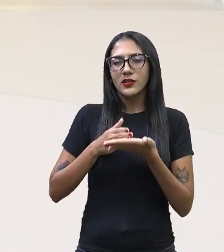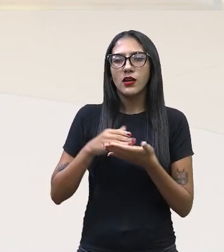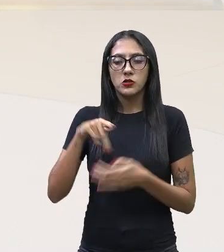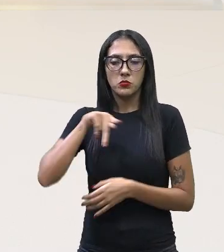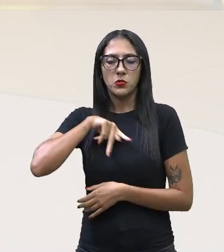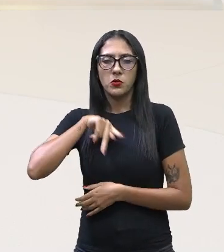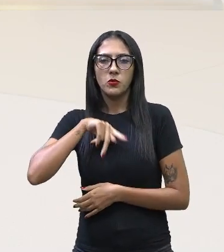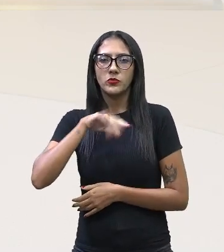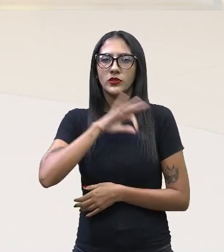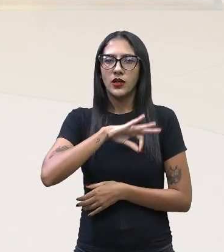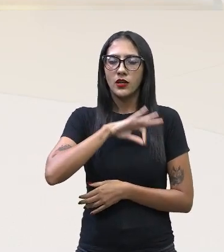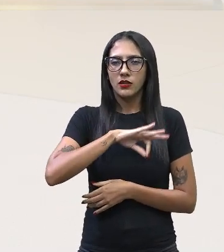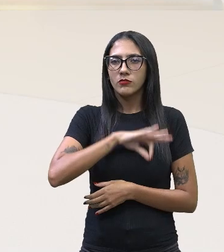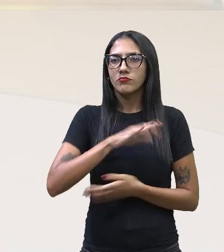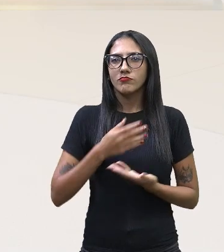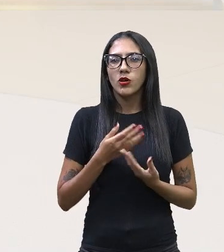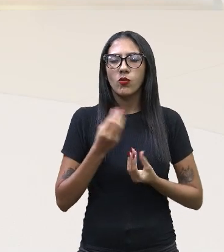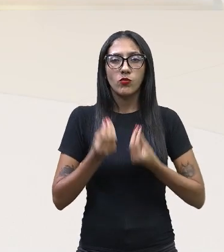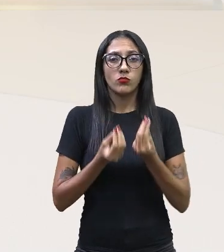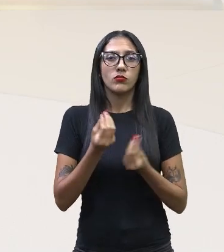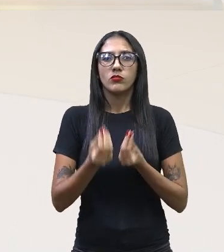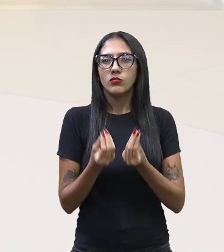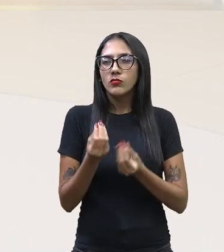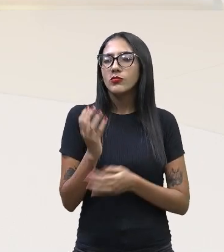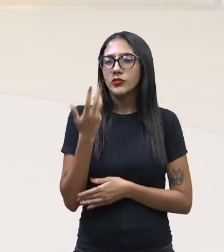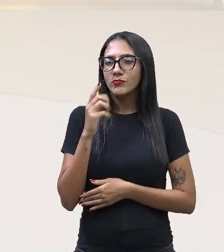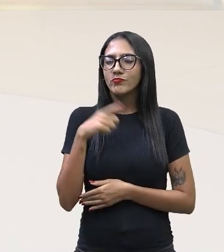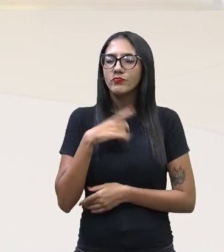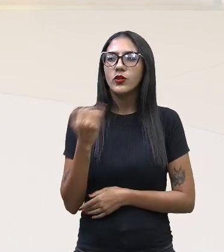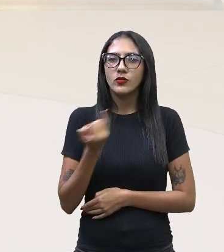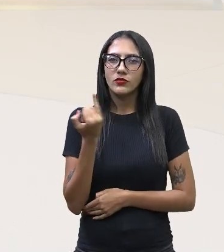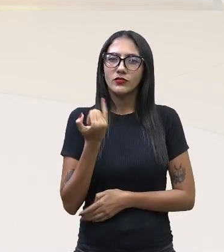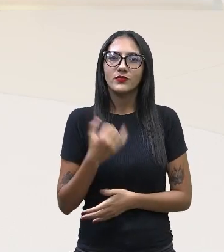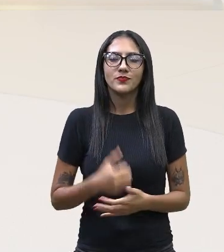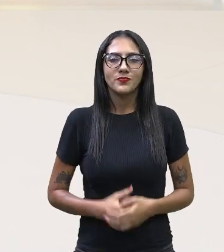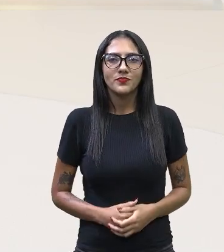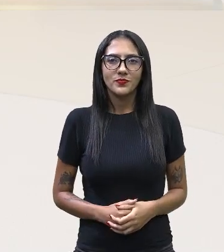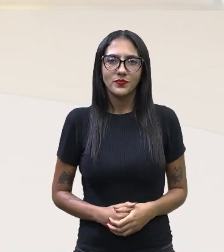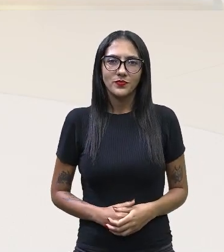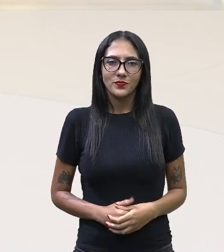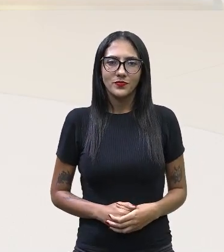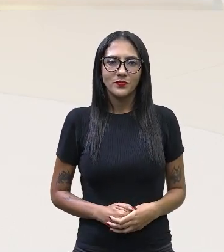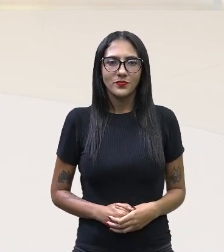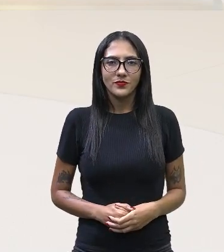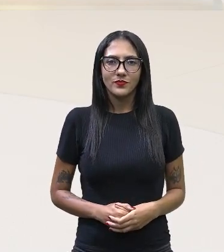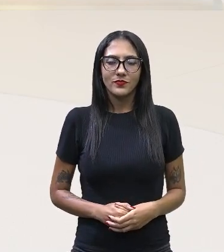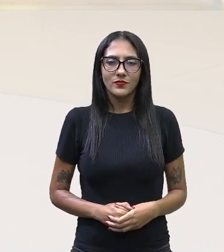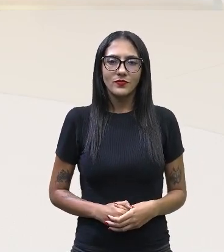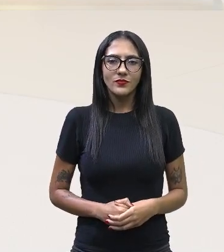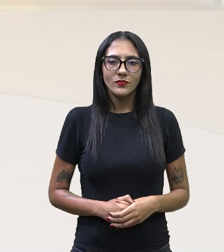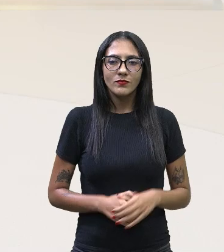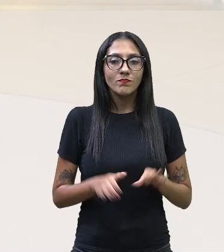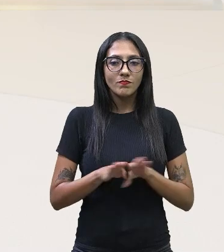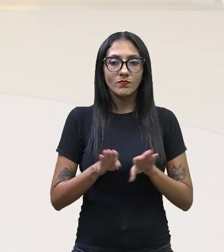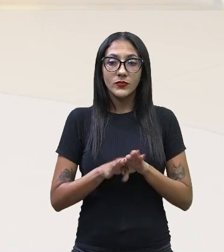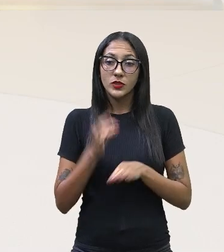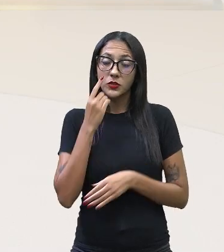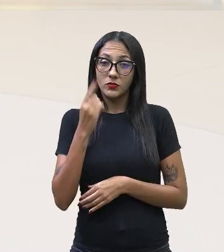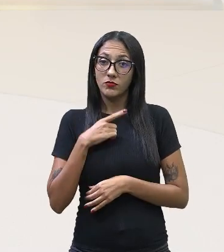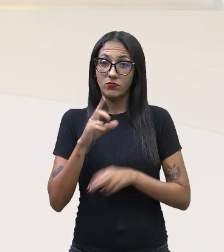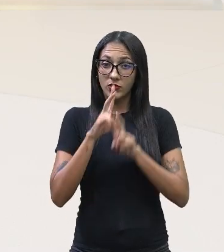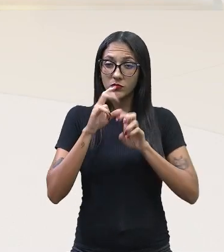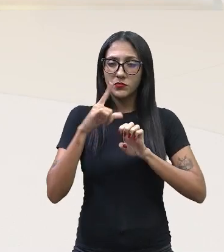não tem uma reserva de emergência? Isso é super importante. Engraçado, né, professor? Quando a gente vai adentrando nesse meio do empreendedorismo, a gente vai percebendo